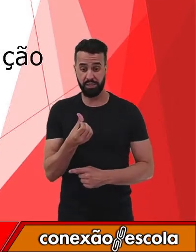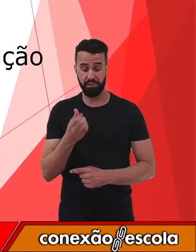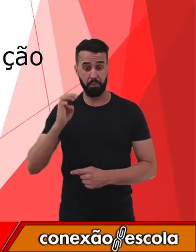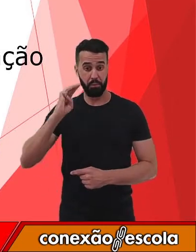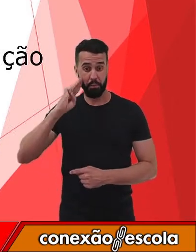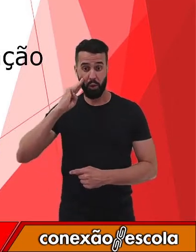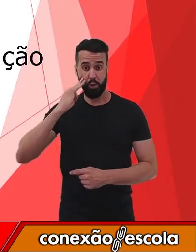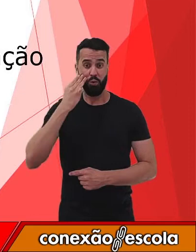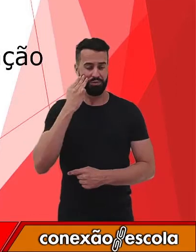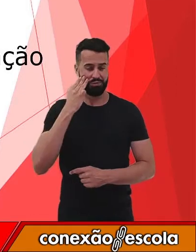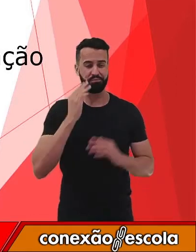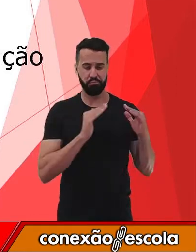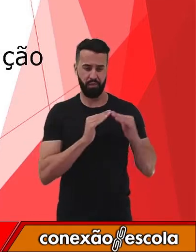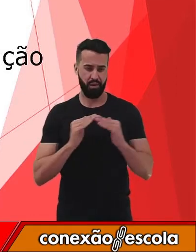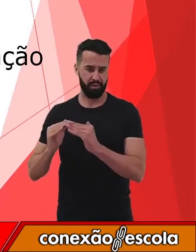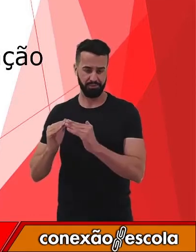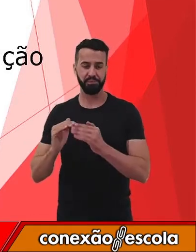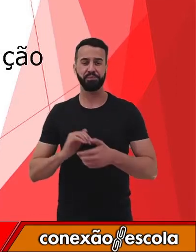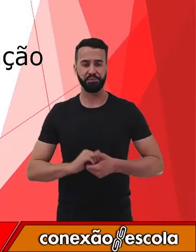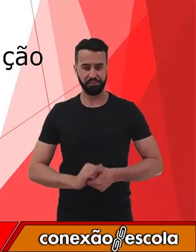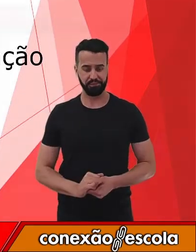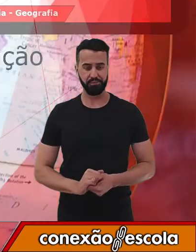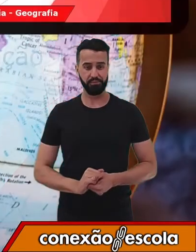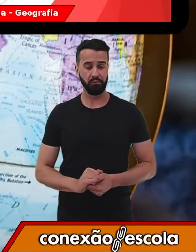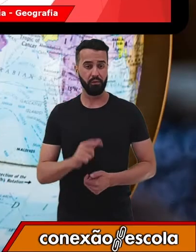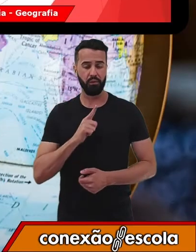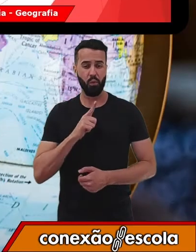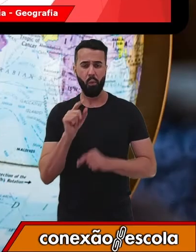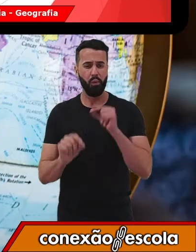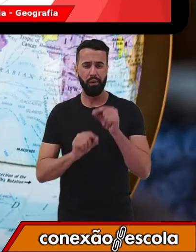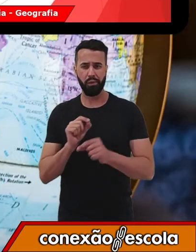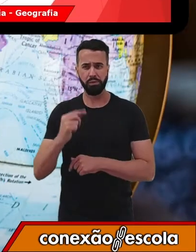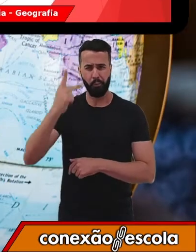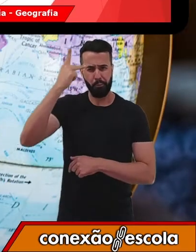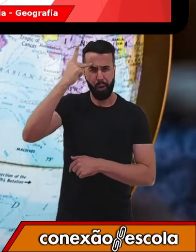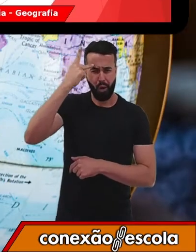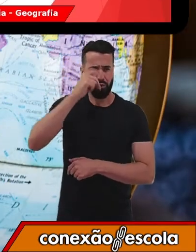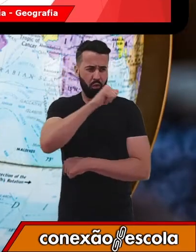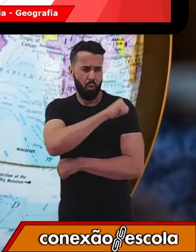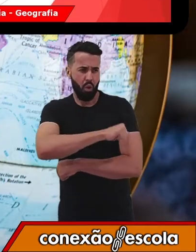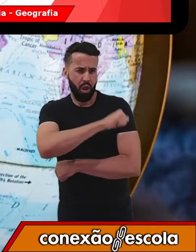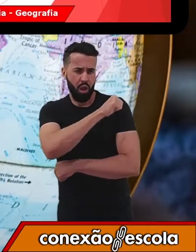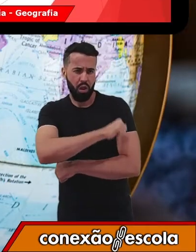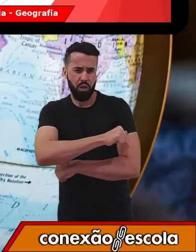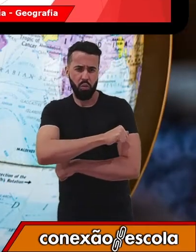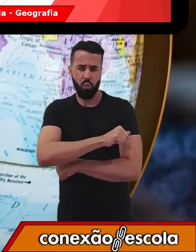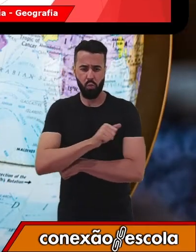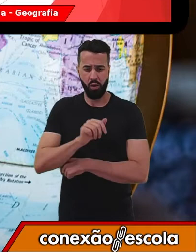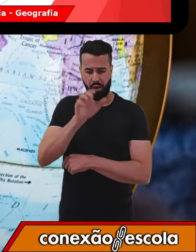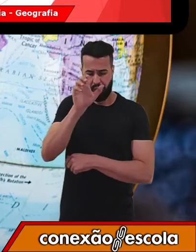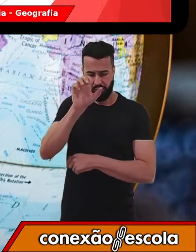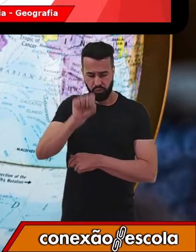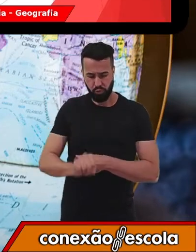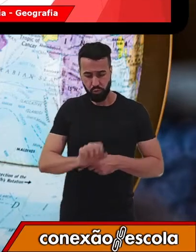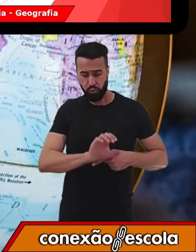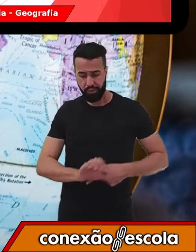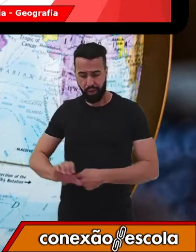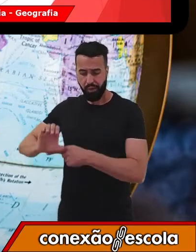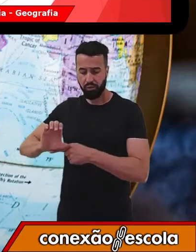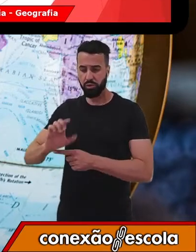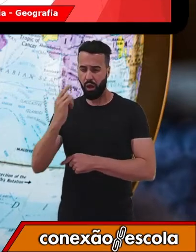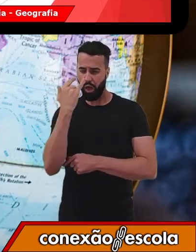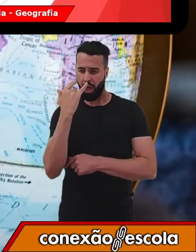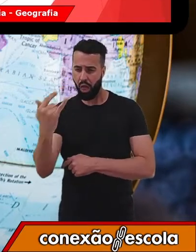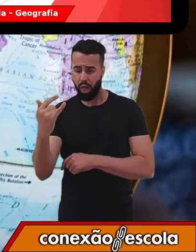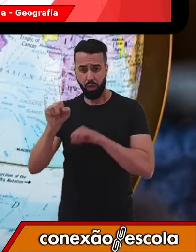milhões de habitantes. Um dos fatores atrativos que atraíram pessoas para a região sudeste ao longo do tempo é o